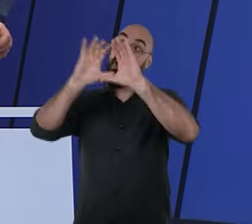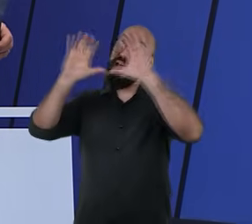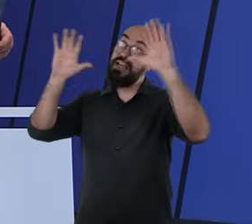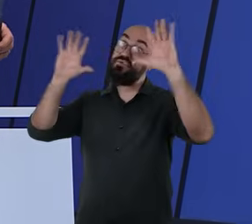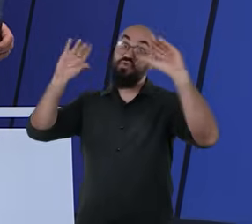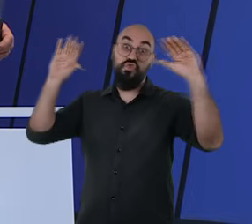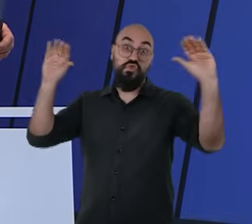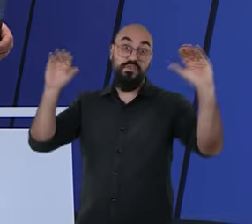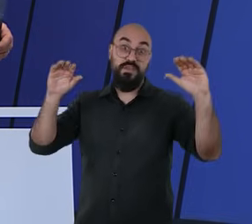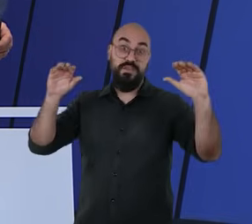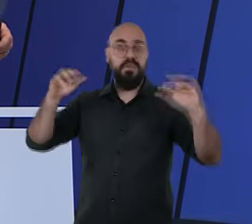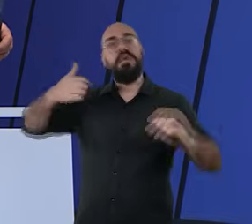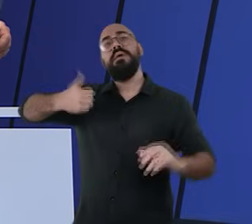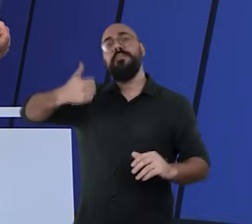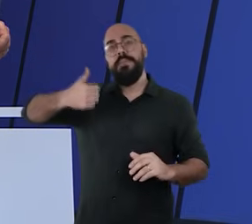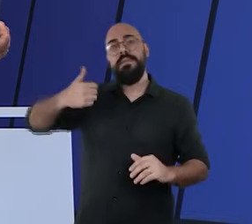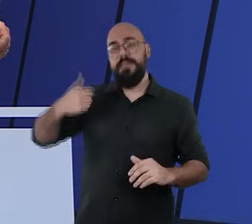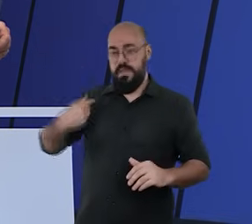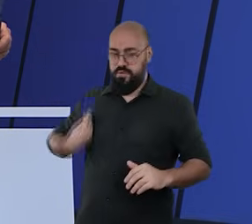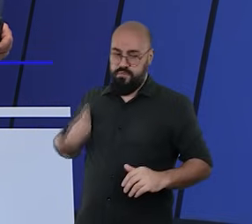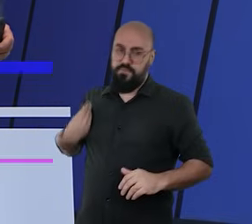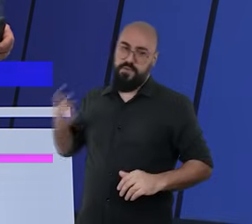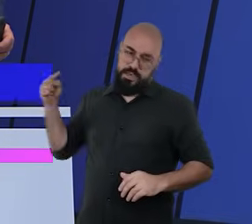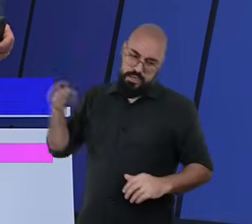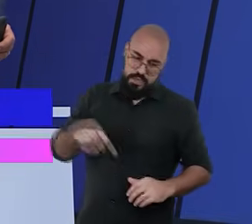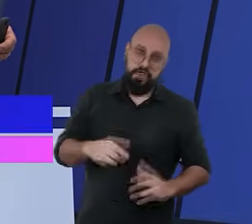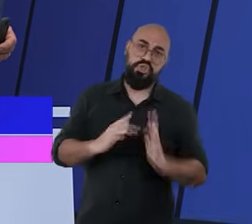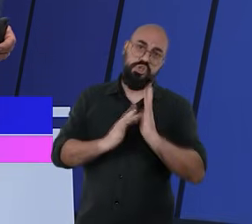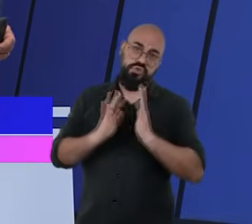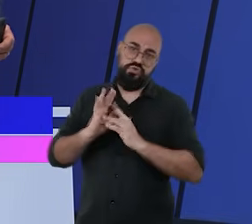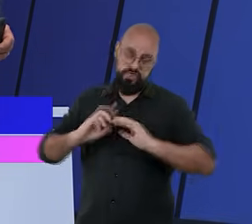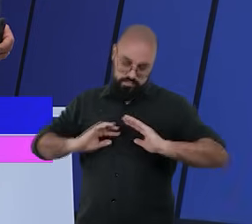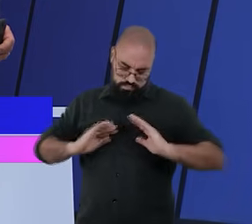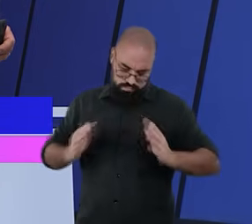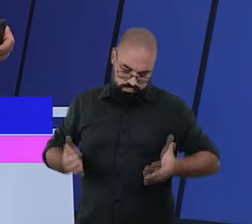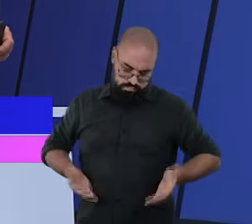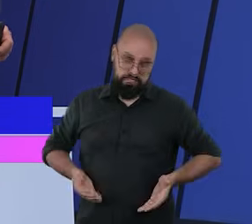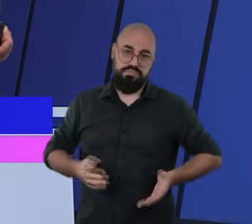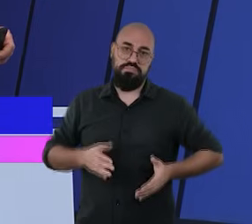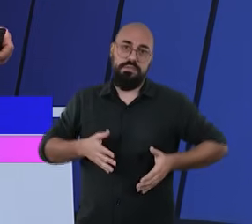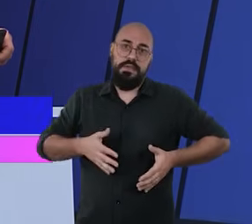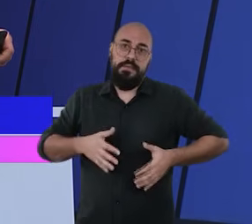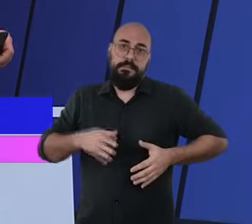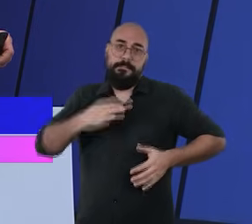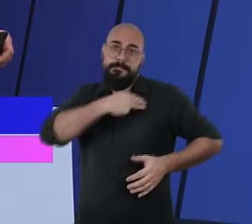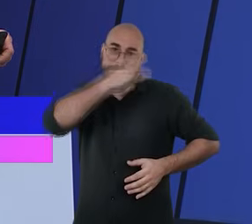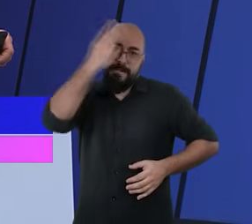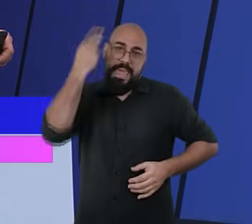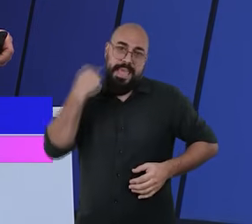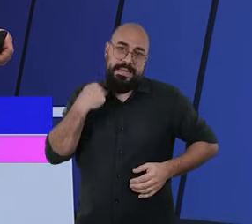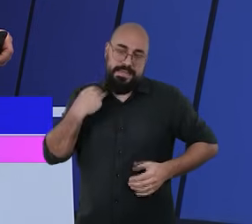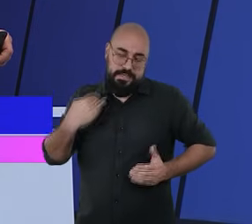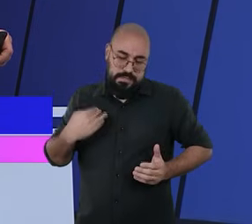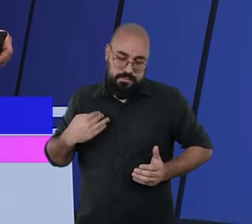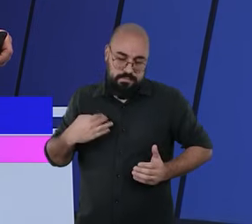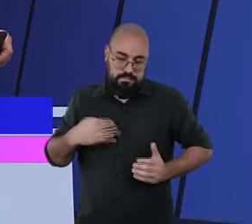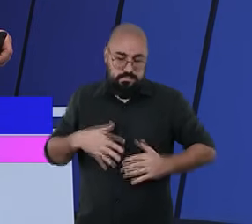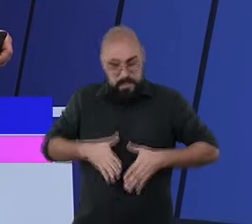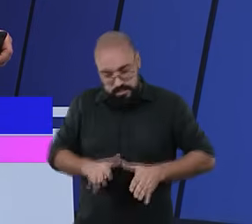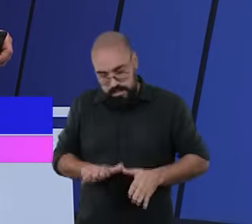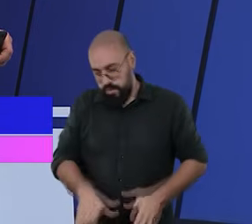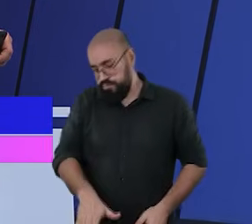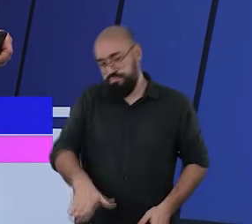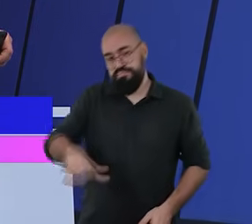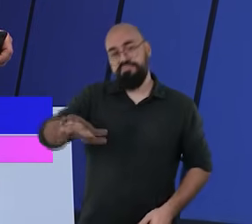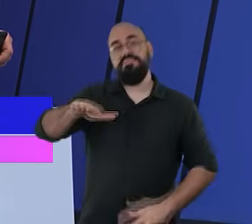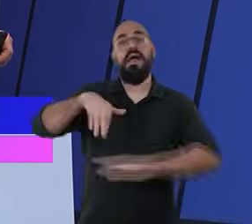vinda, quando Jesus se encarnou e veio no ventre da jovenzinha, da Virgem Maria, ele pisou nessa terra. Ele